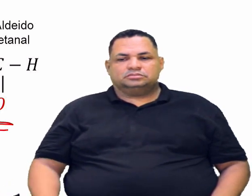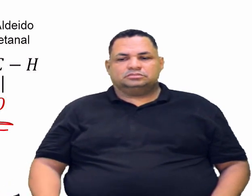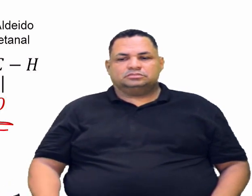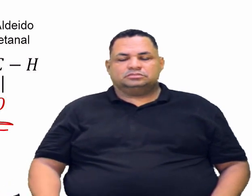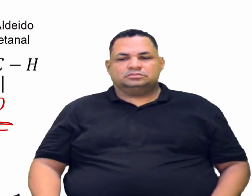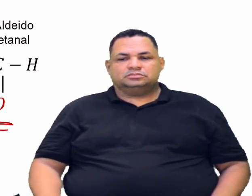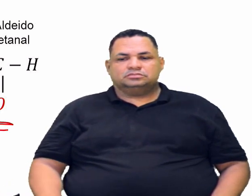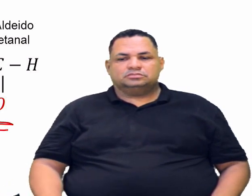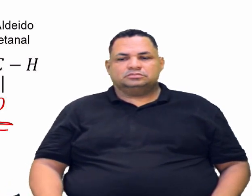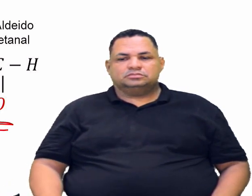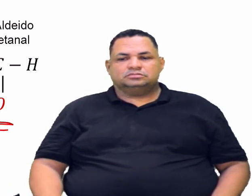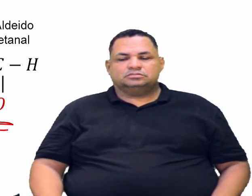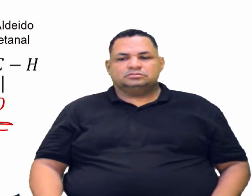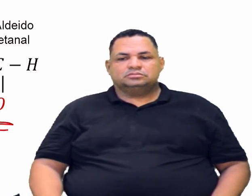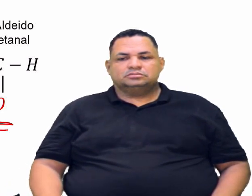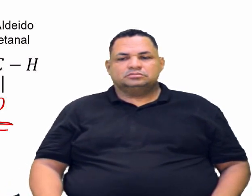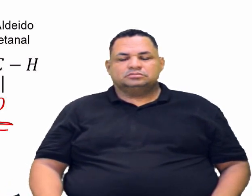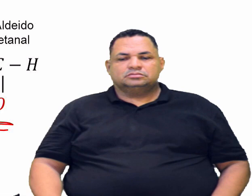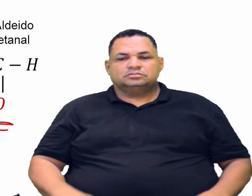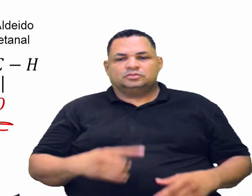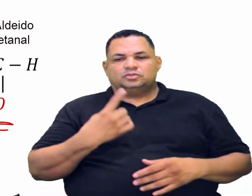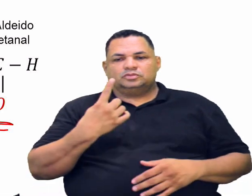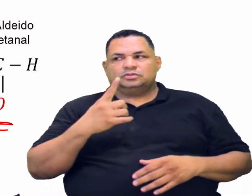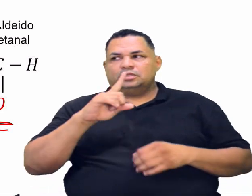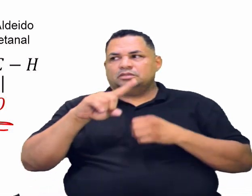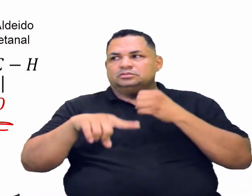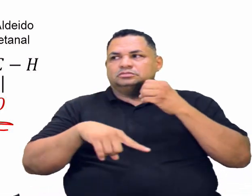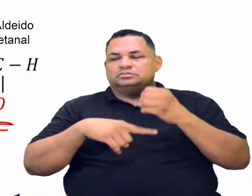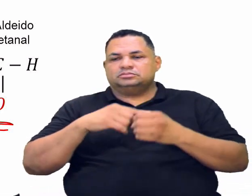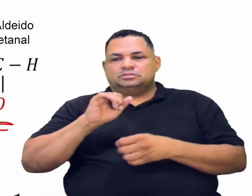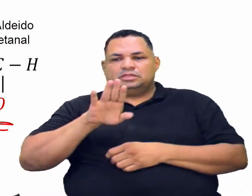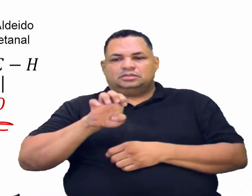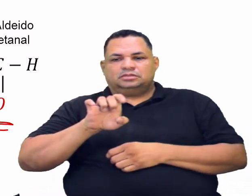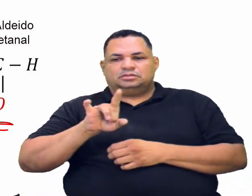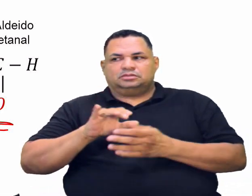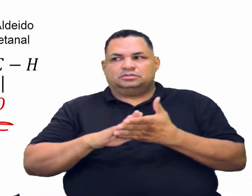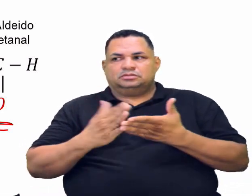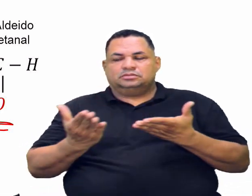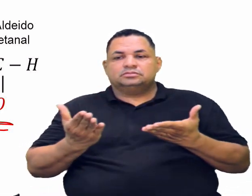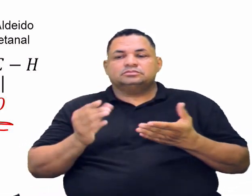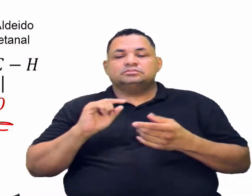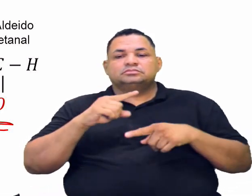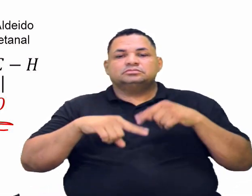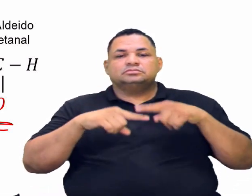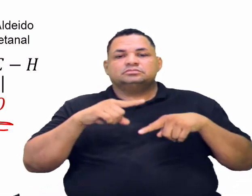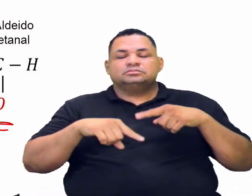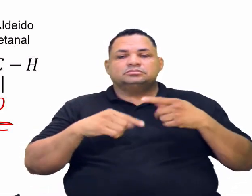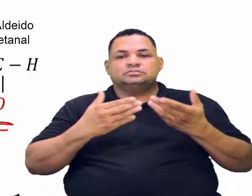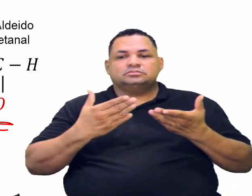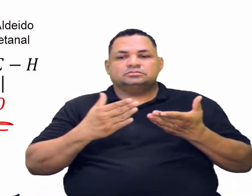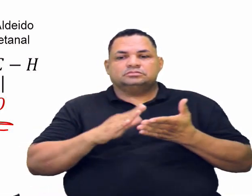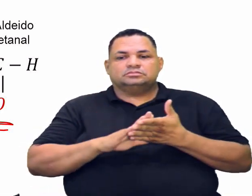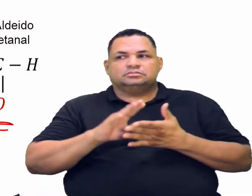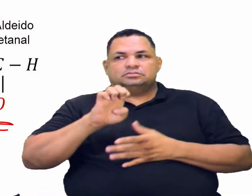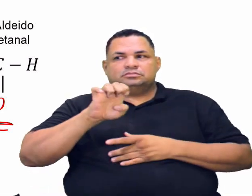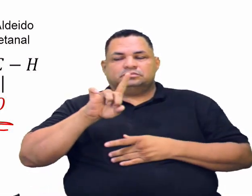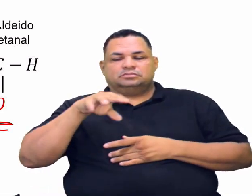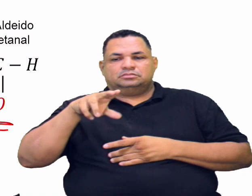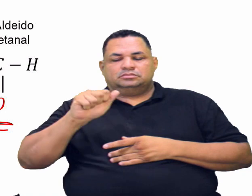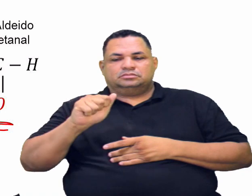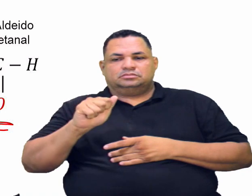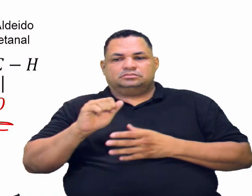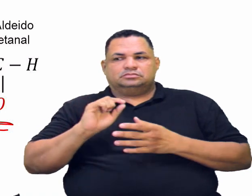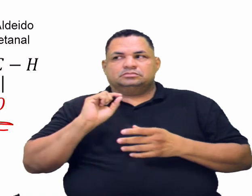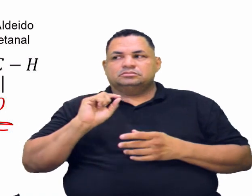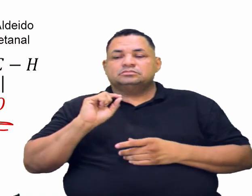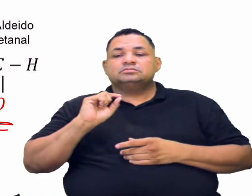forma como produto final um aldeído. Mas se tiver alguma questão dizendo que o produto intermediário é um enol, tá